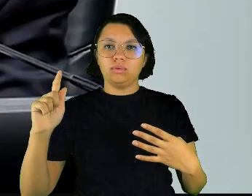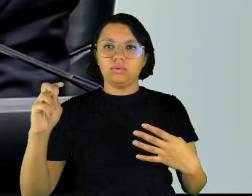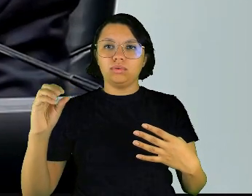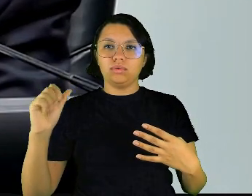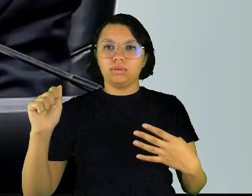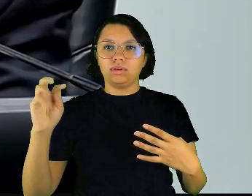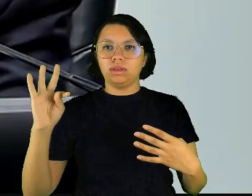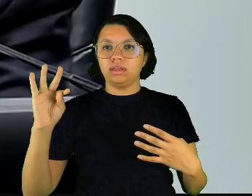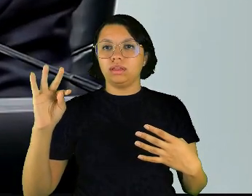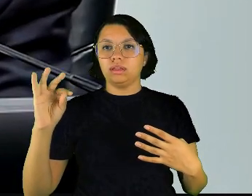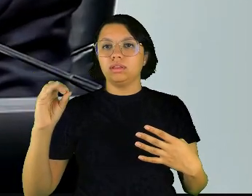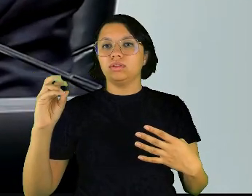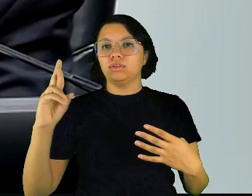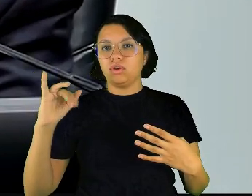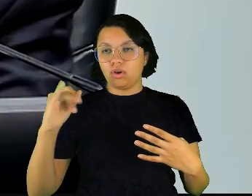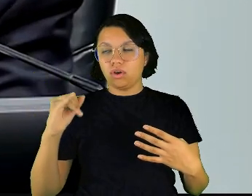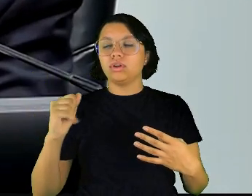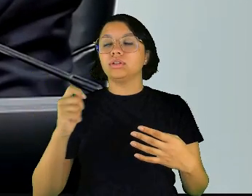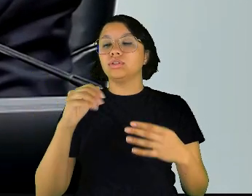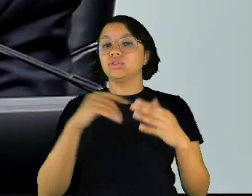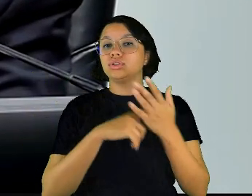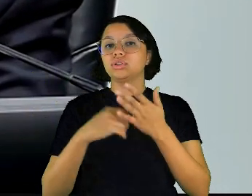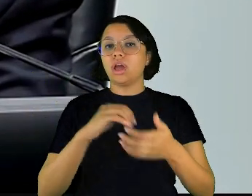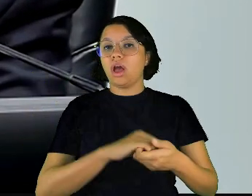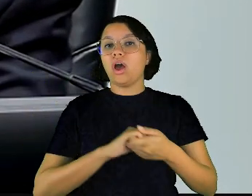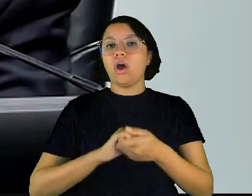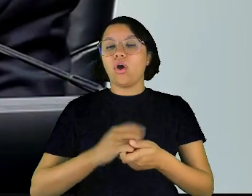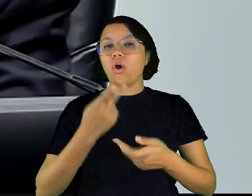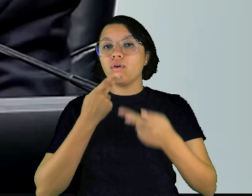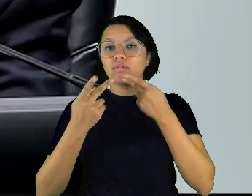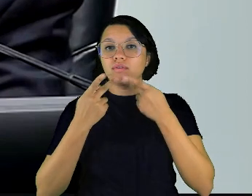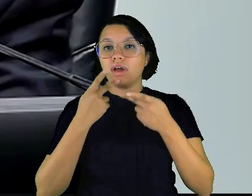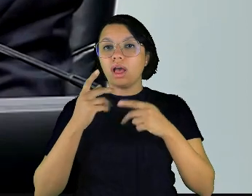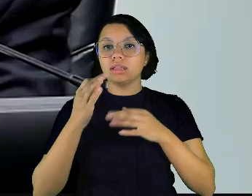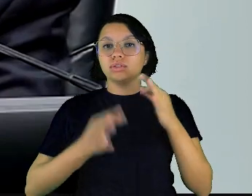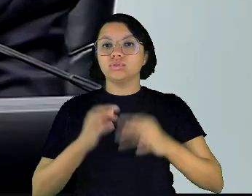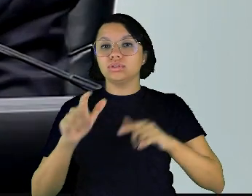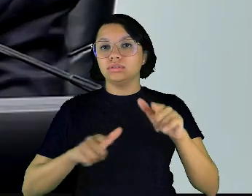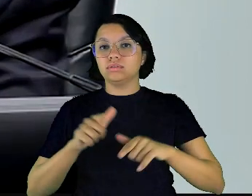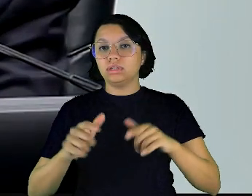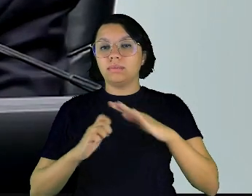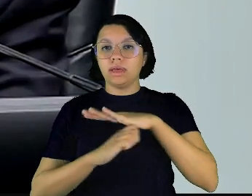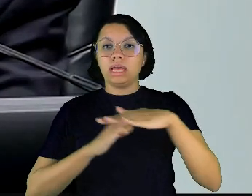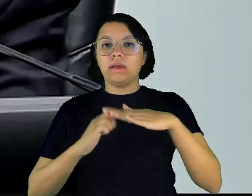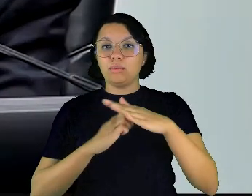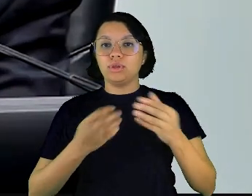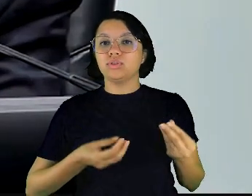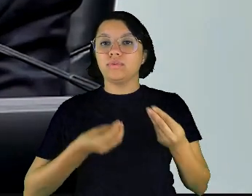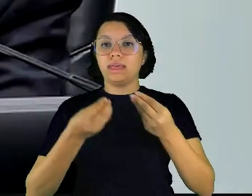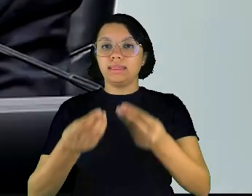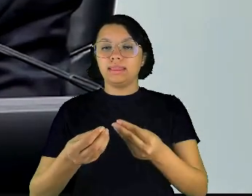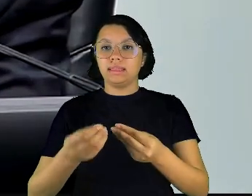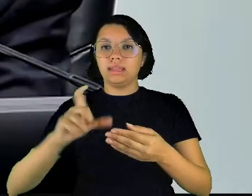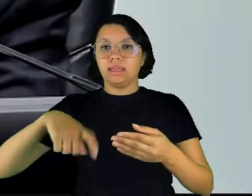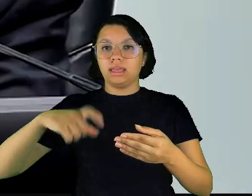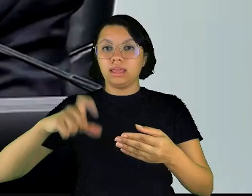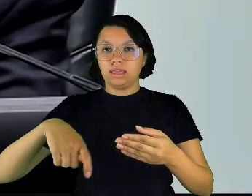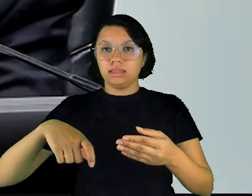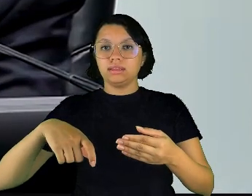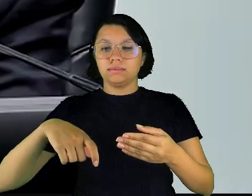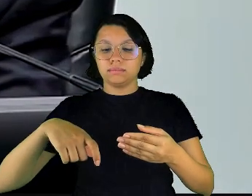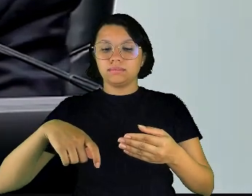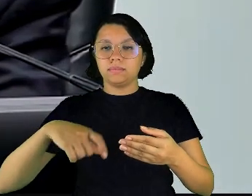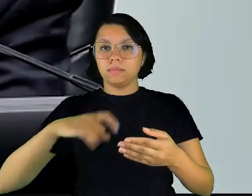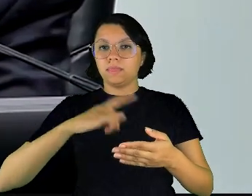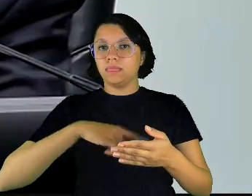Justiça do Trabalho, a empresa se comprometeu a pagar ao autor a importância, entregar a CTPS em secretaria, apresentar o